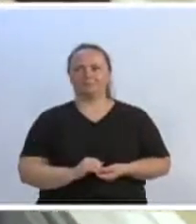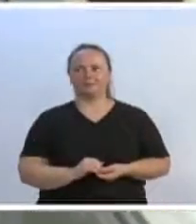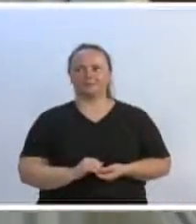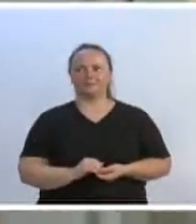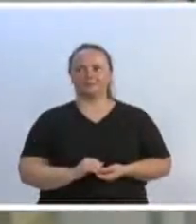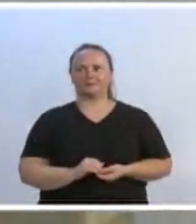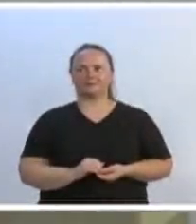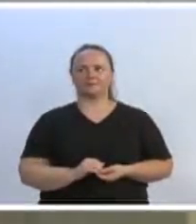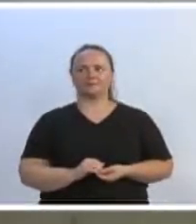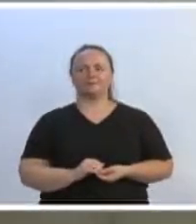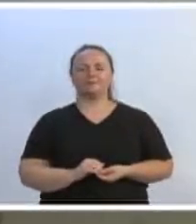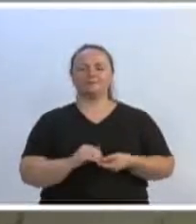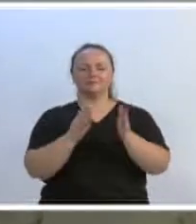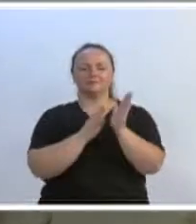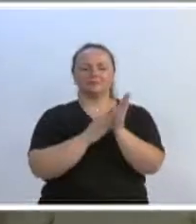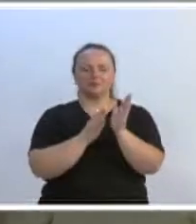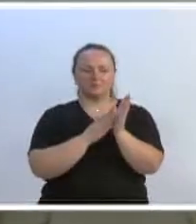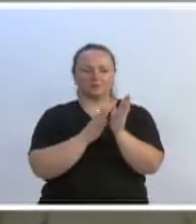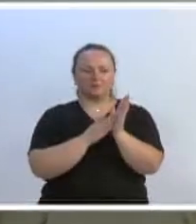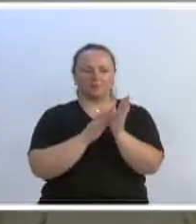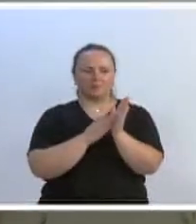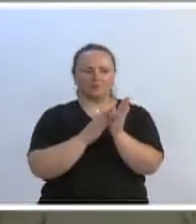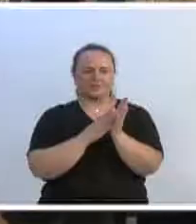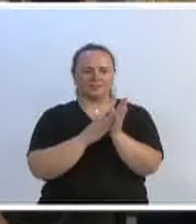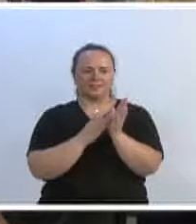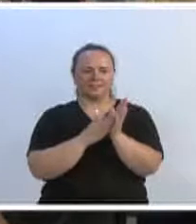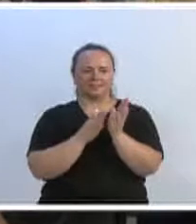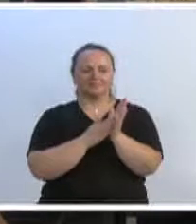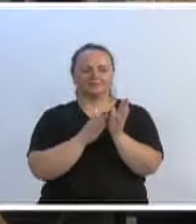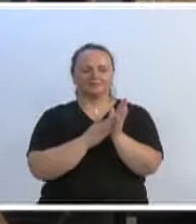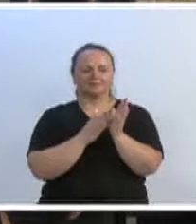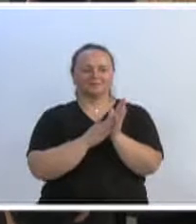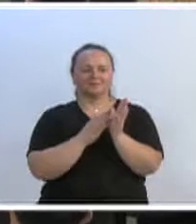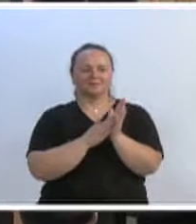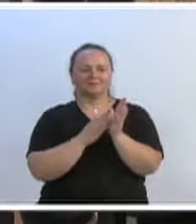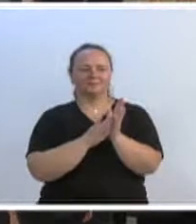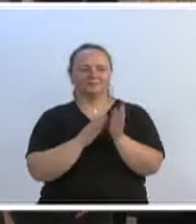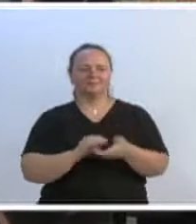Marco Schröder, presidente do Instituto Histórico de Blumenau.